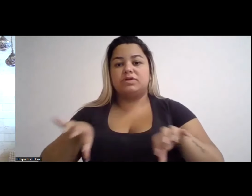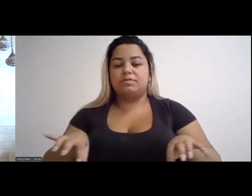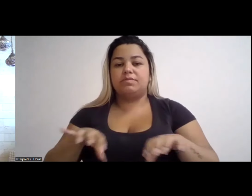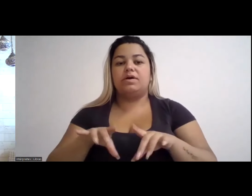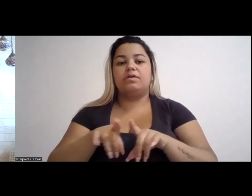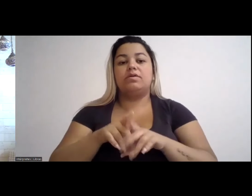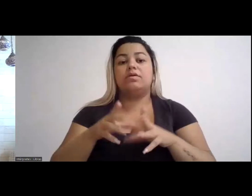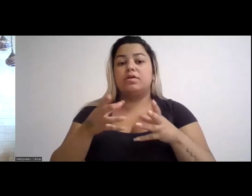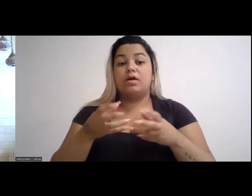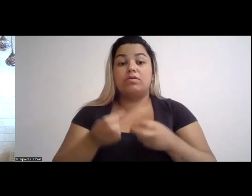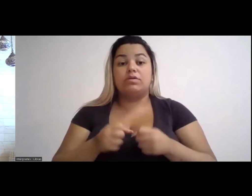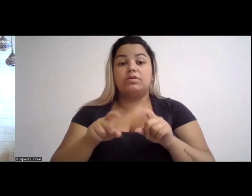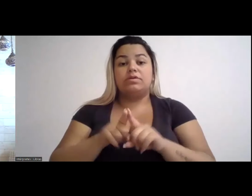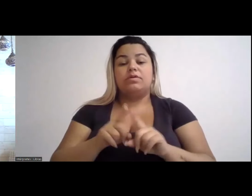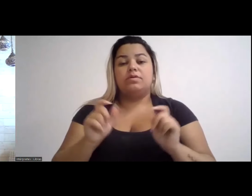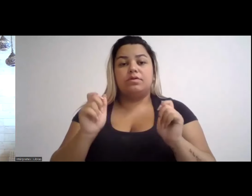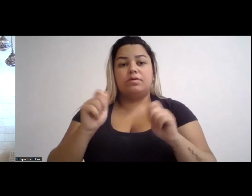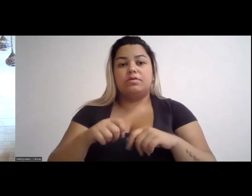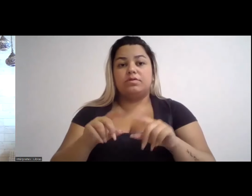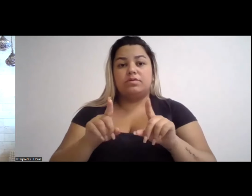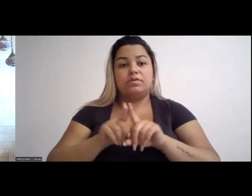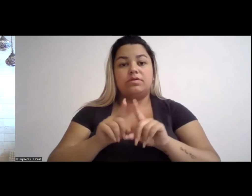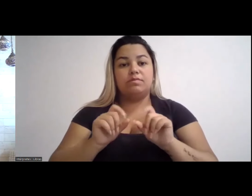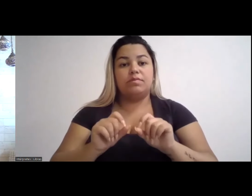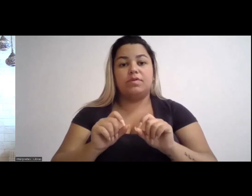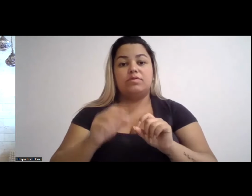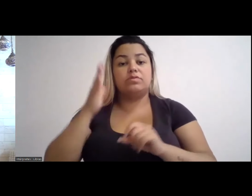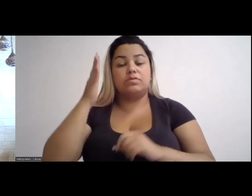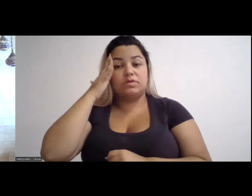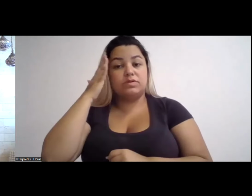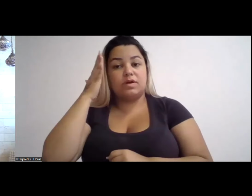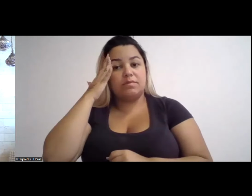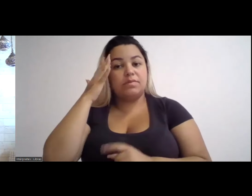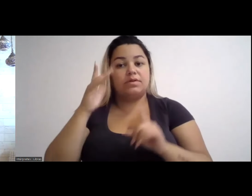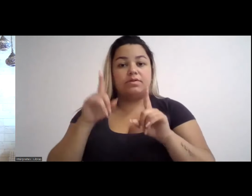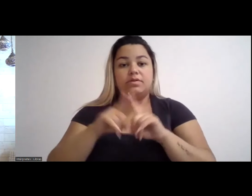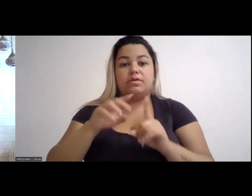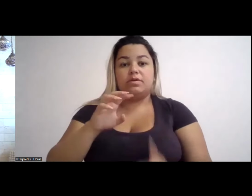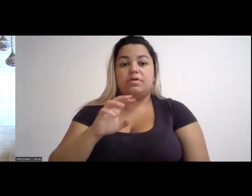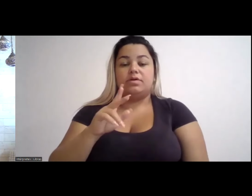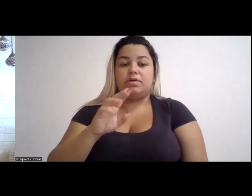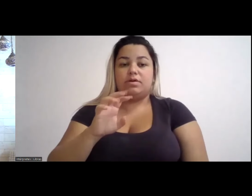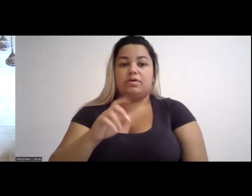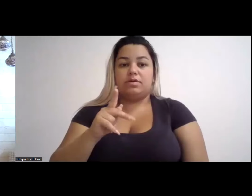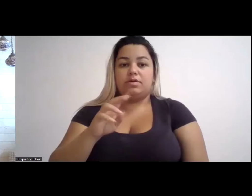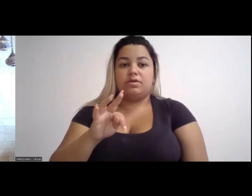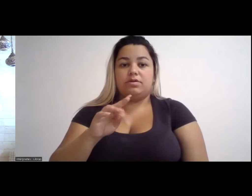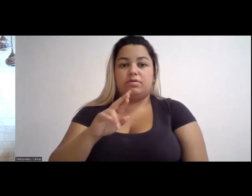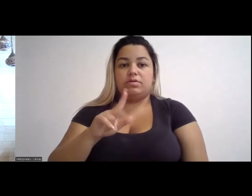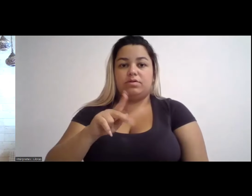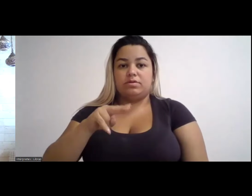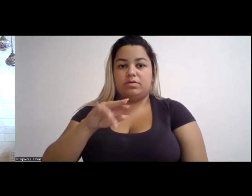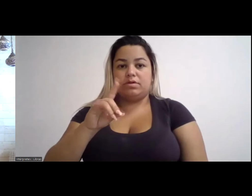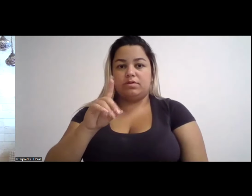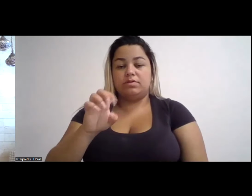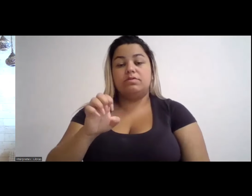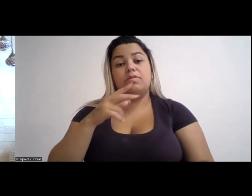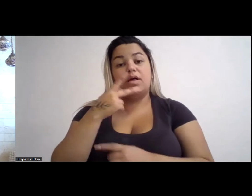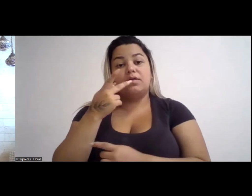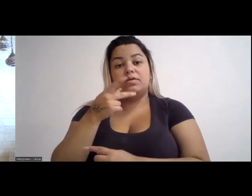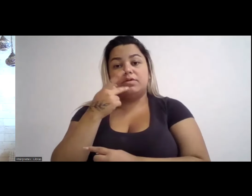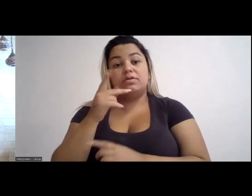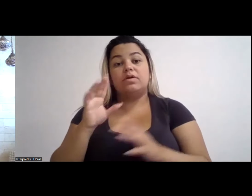acolhe necessariamente a religação dos saberes e a heterogeneidade dos conhecimentos. Nós estamos falando da